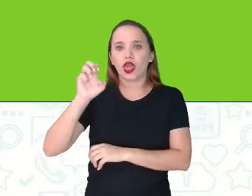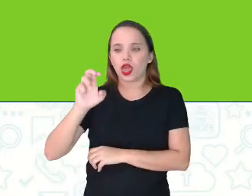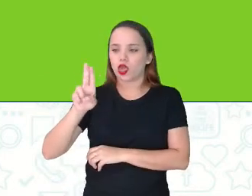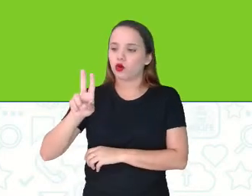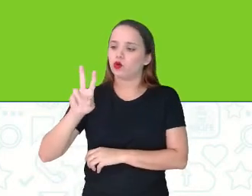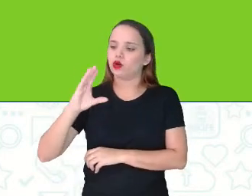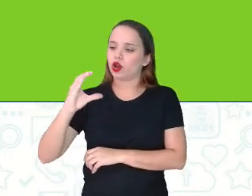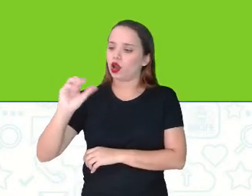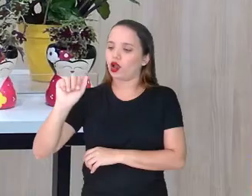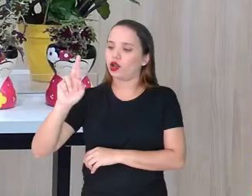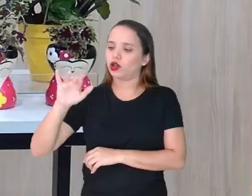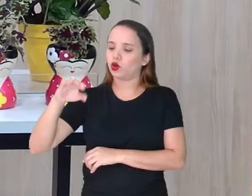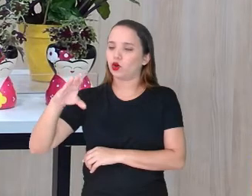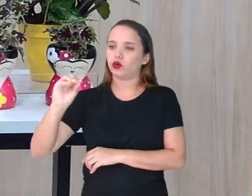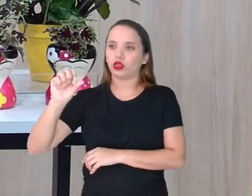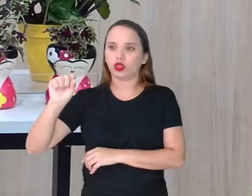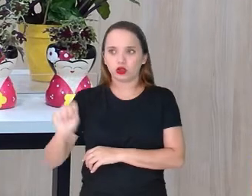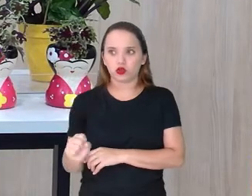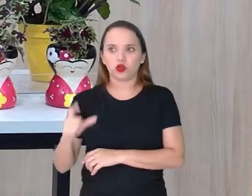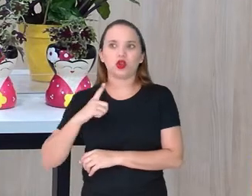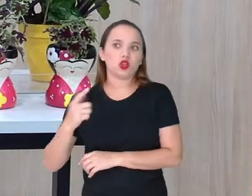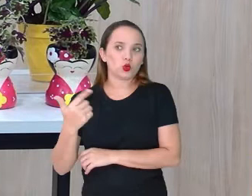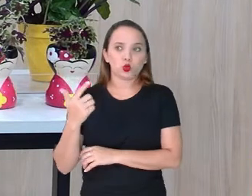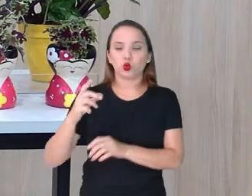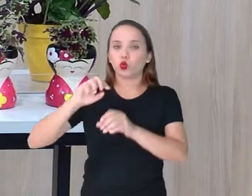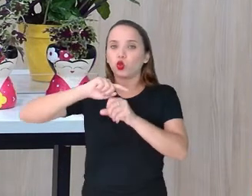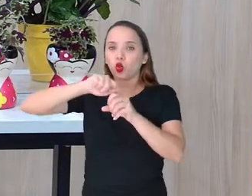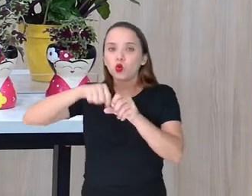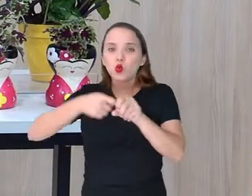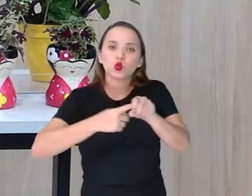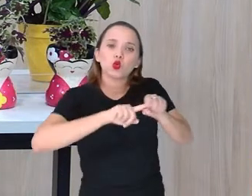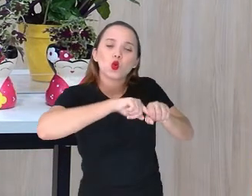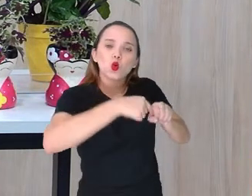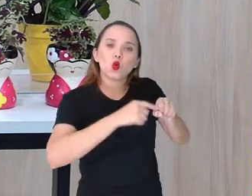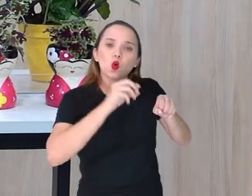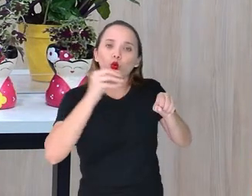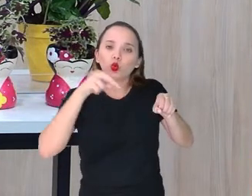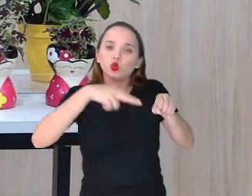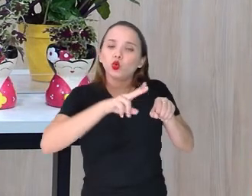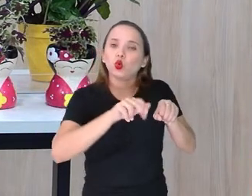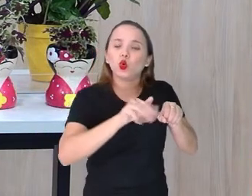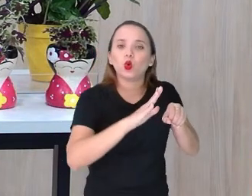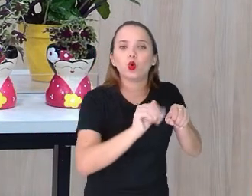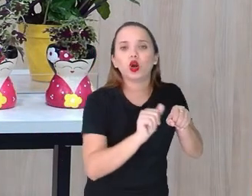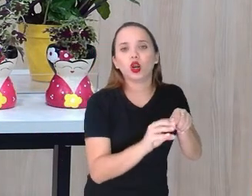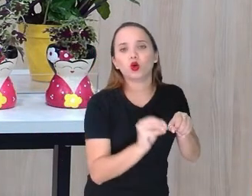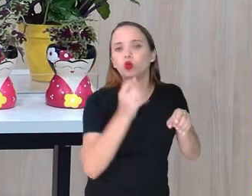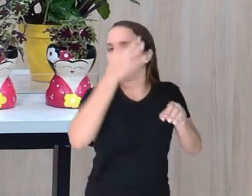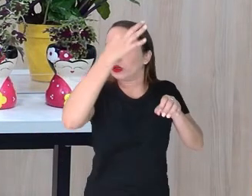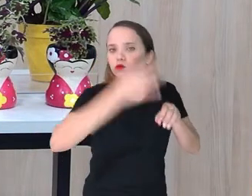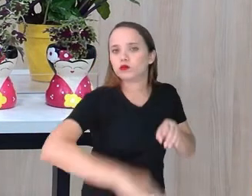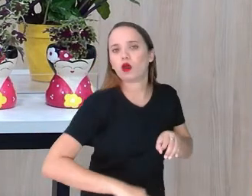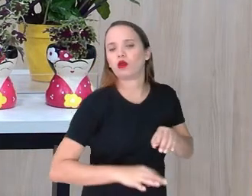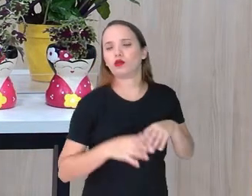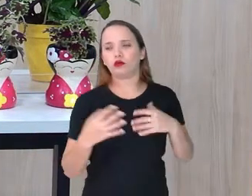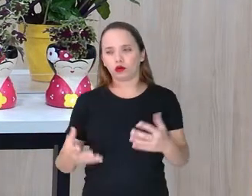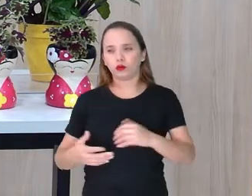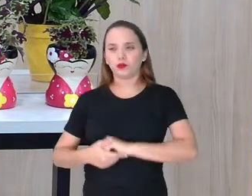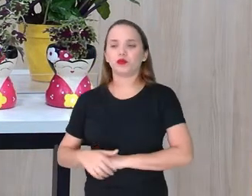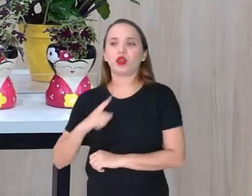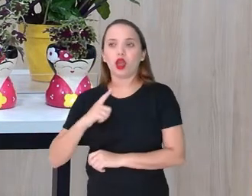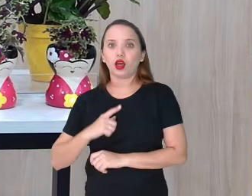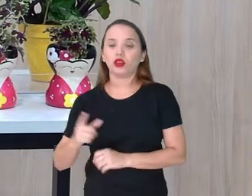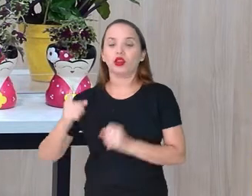aí, fotossintetizantes porque são os vegetais, né? Aqueles seres autotróficos que eu falei para vocês e